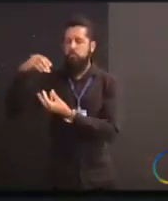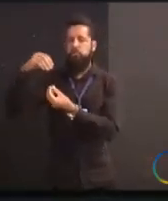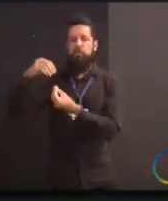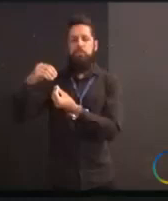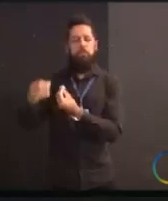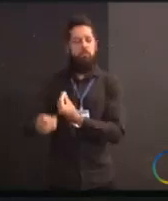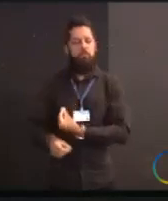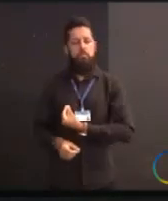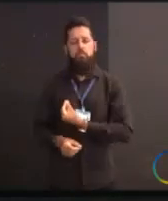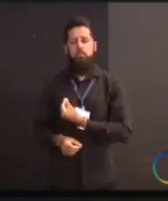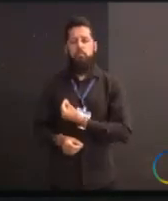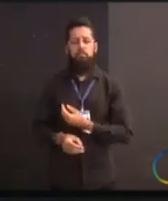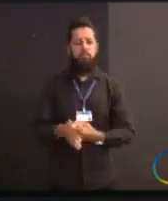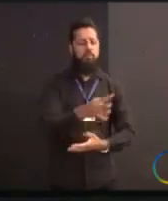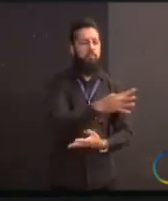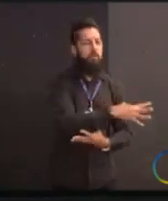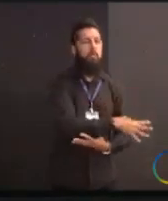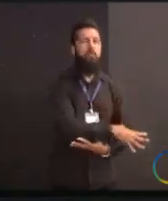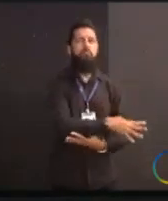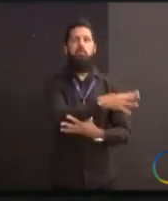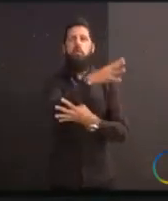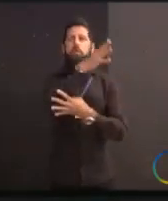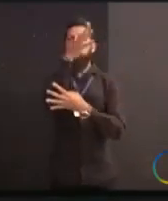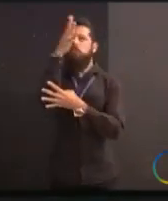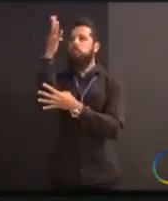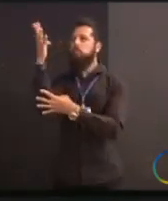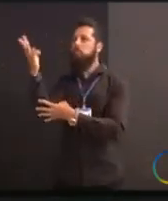íris. Vou compartilhar com vocês